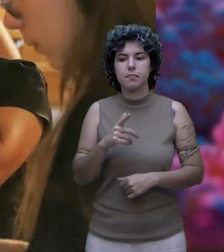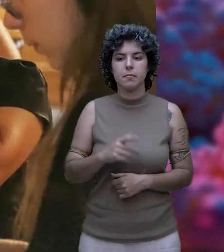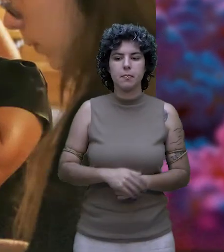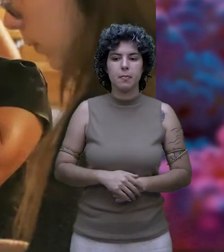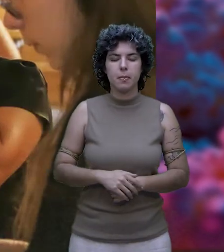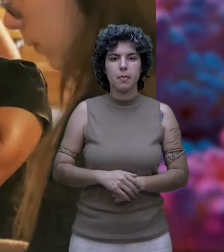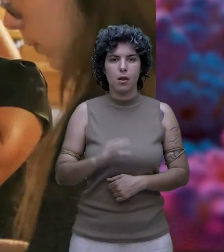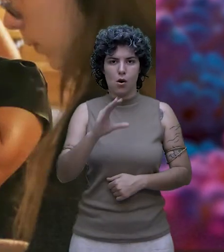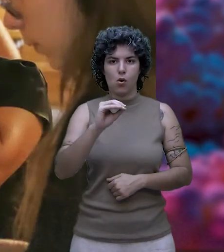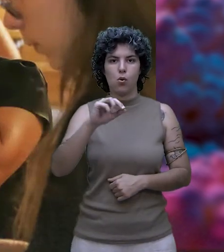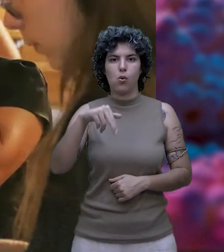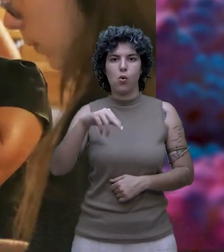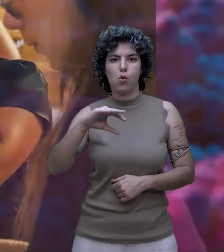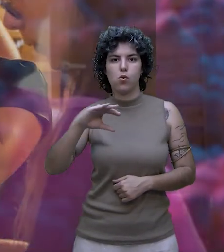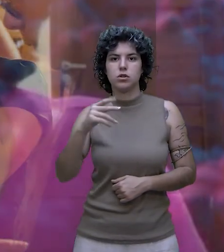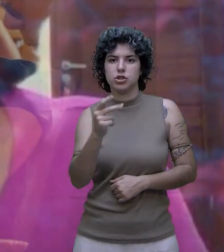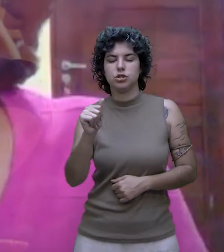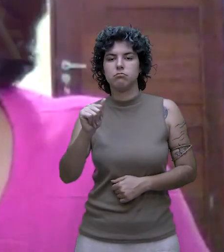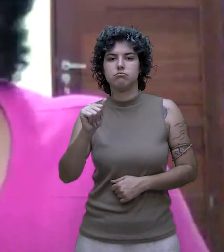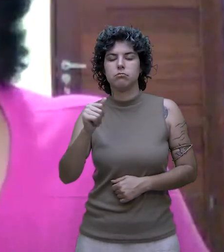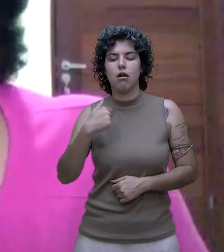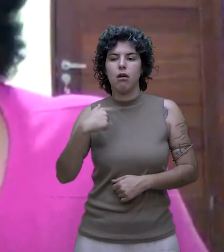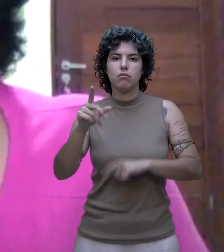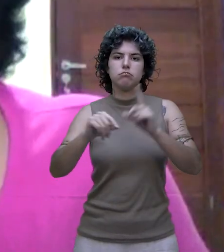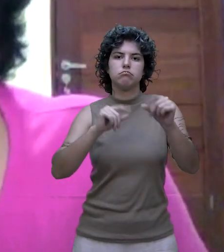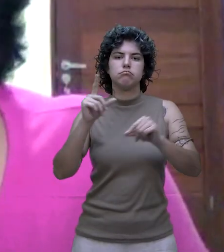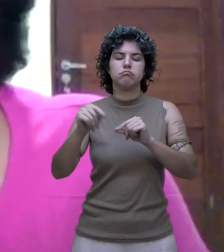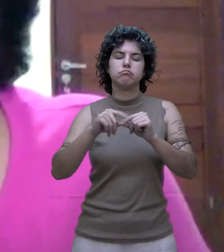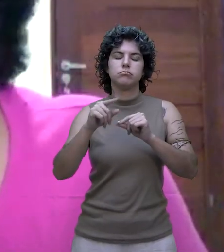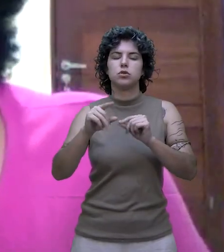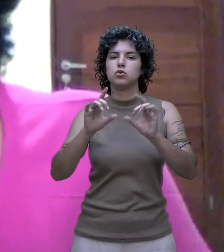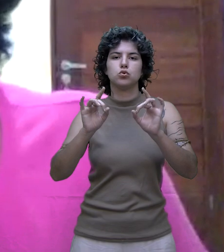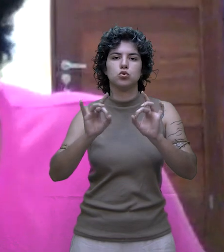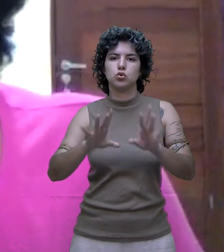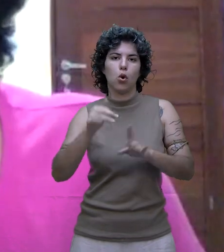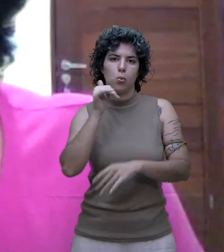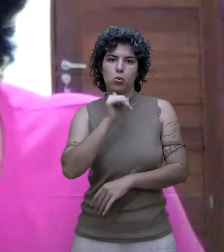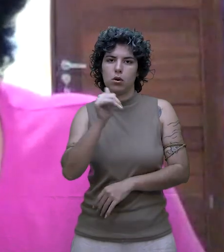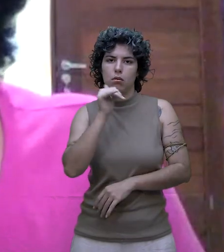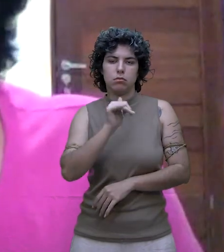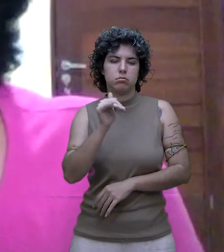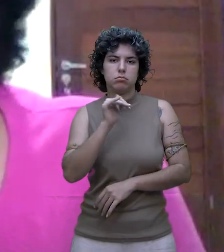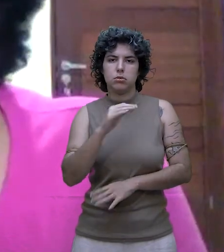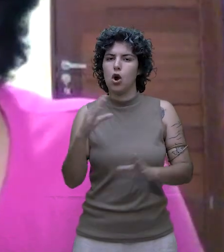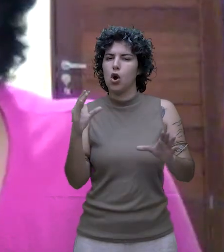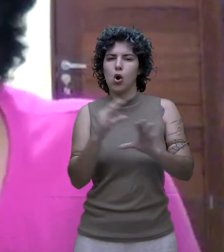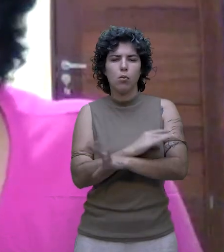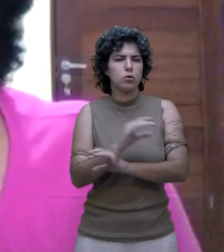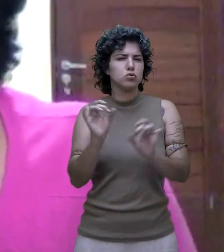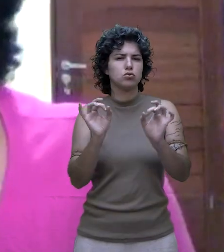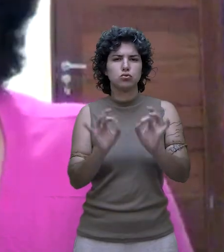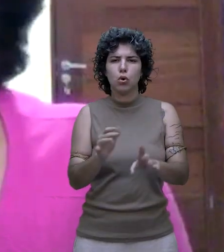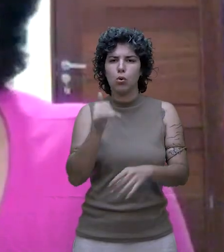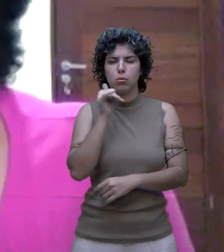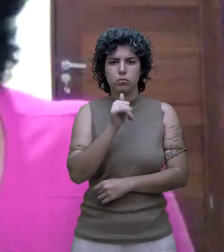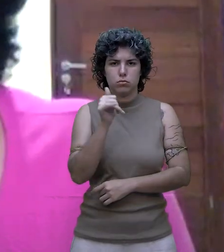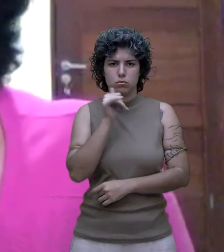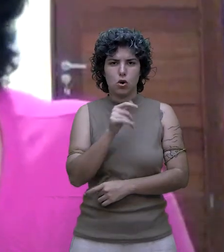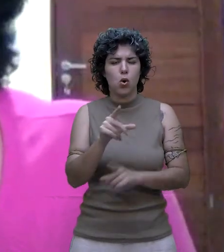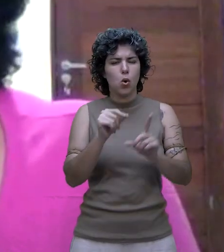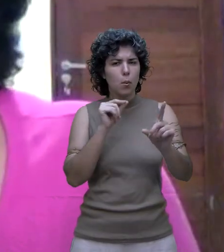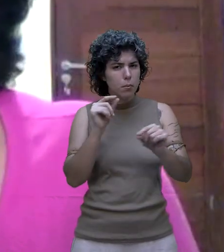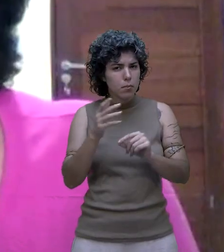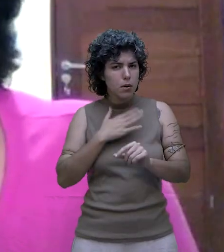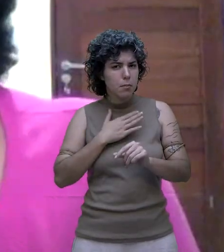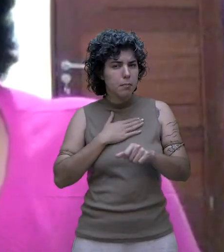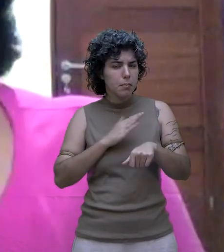do Concha, eu optei por só ter mulheres dentro do set. Isso foi uma opção minha, eu fiz o projeto com